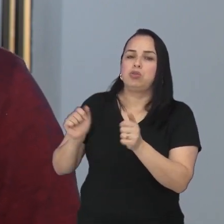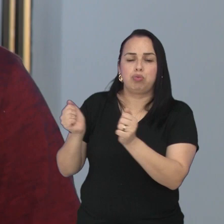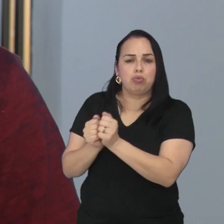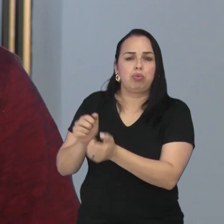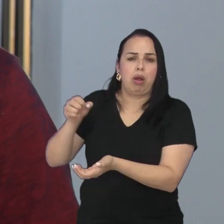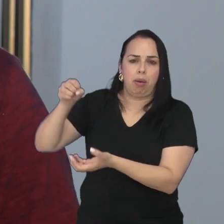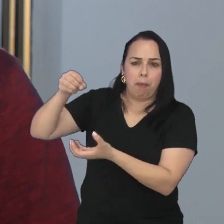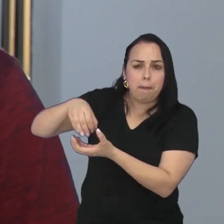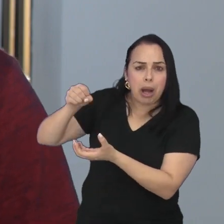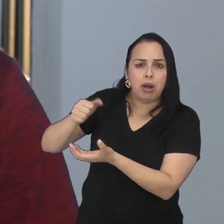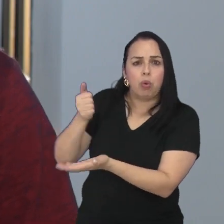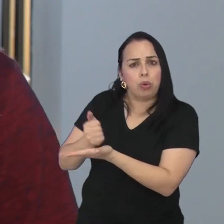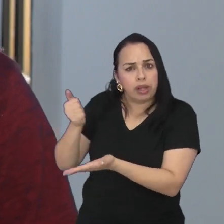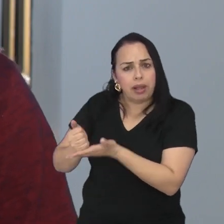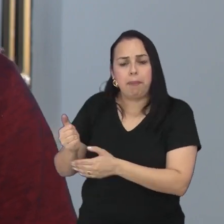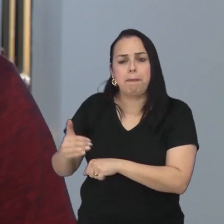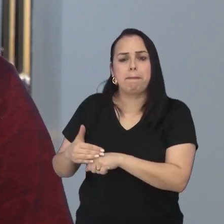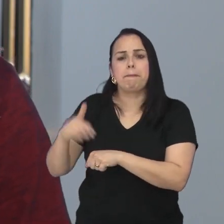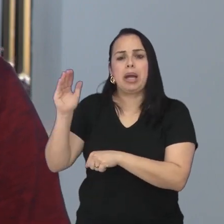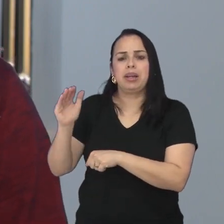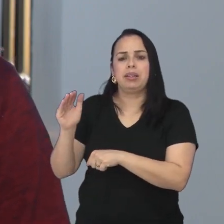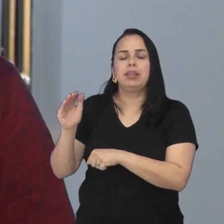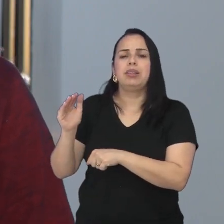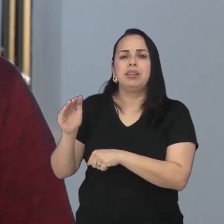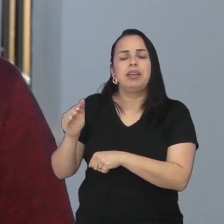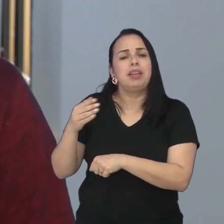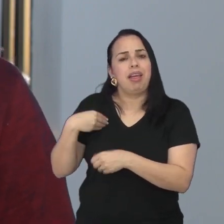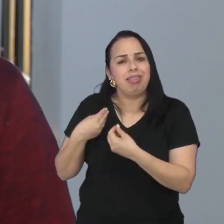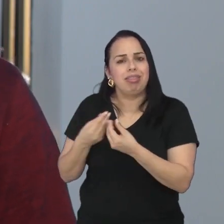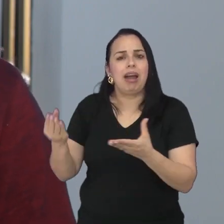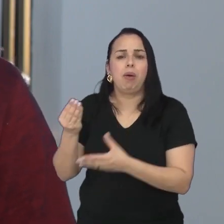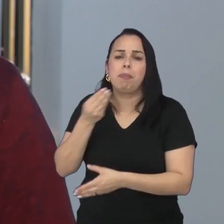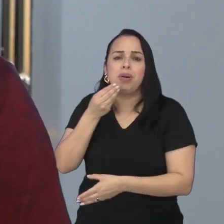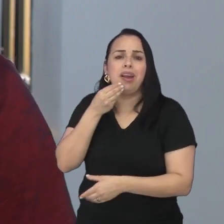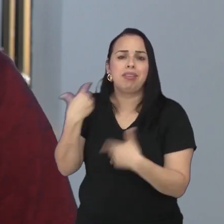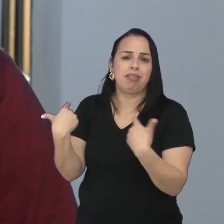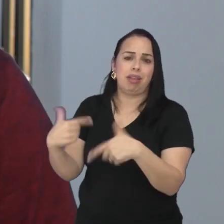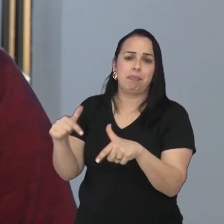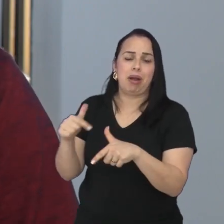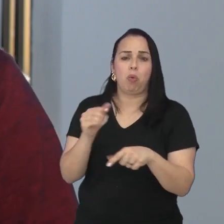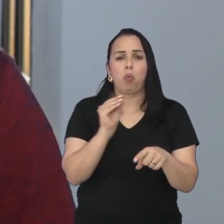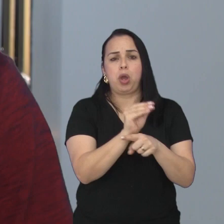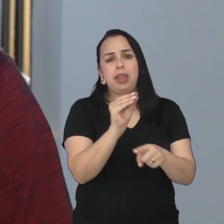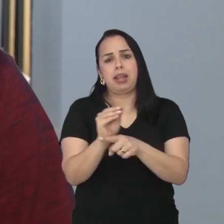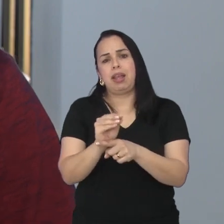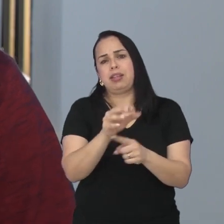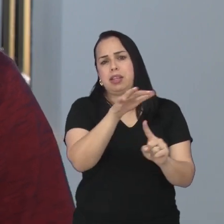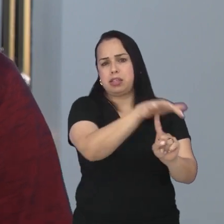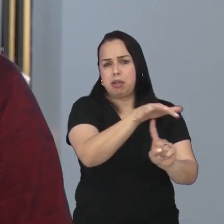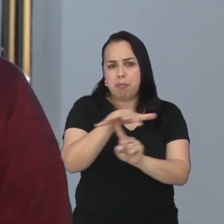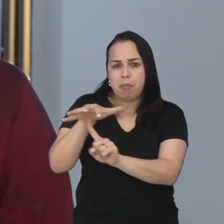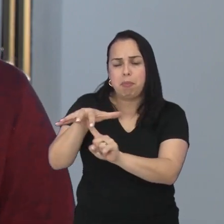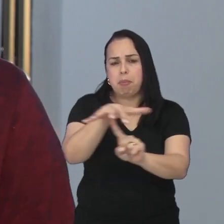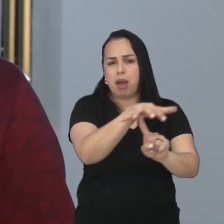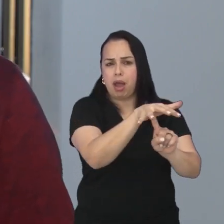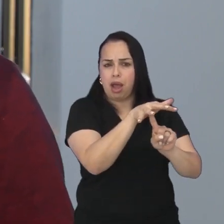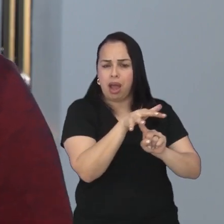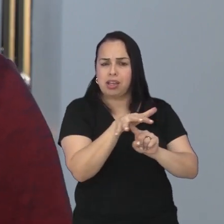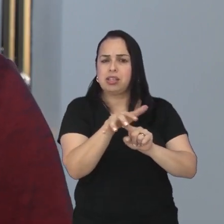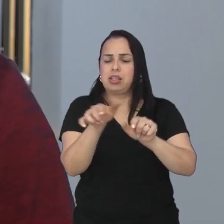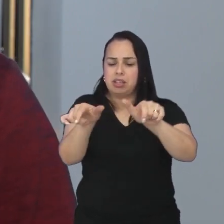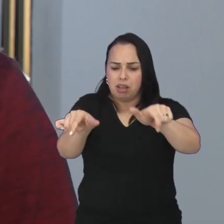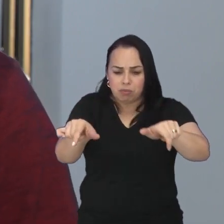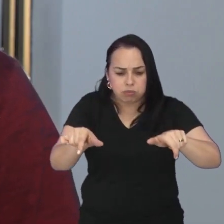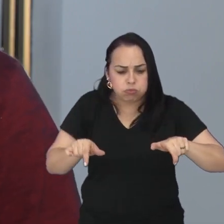contrate mais pessoas, mais uma geração de emprego, né? Para cuidar das nossas praças, para cuidar dos